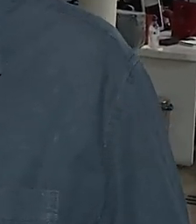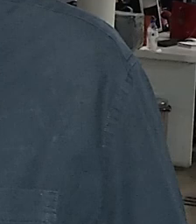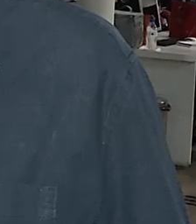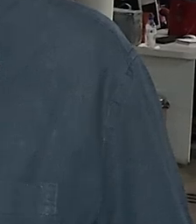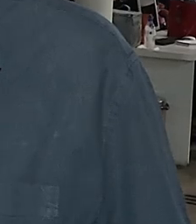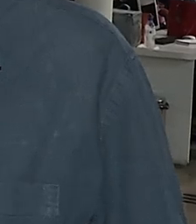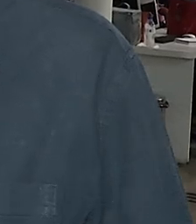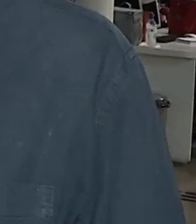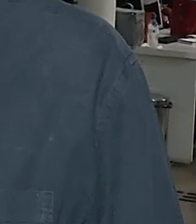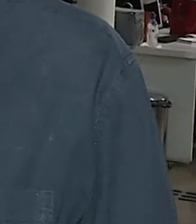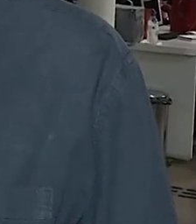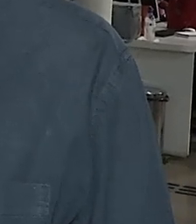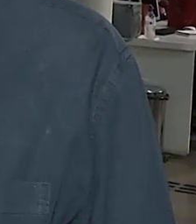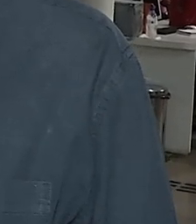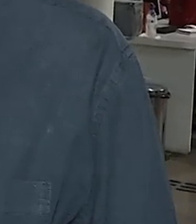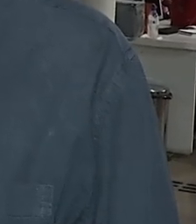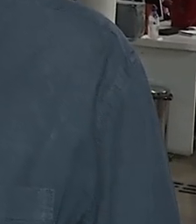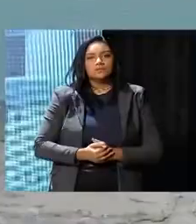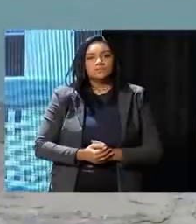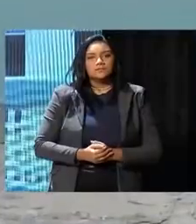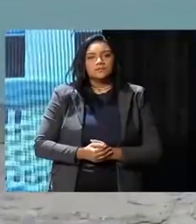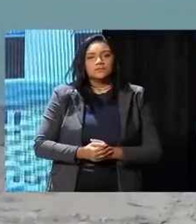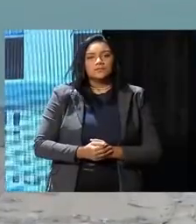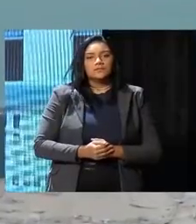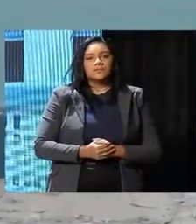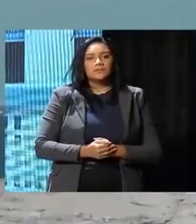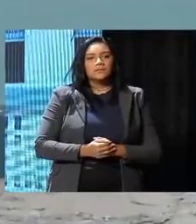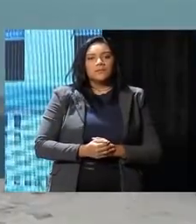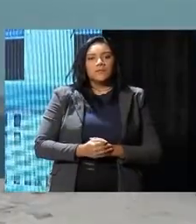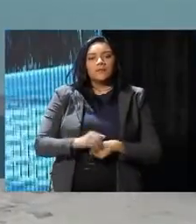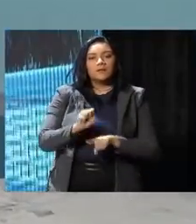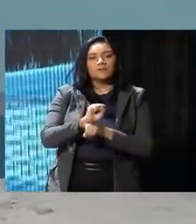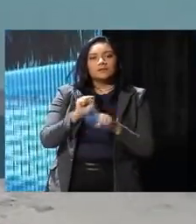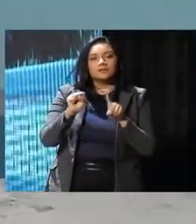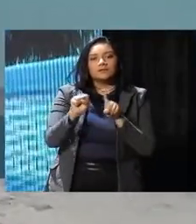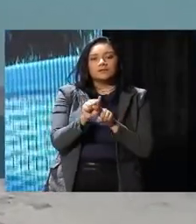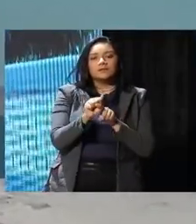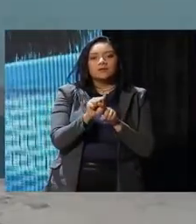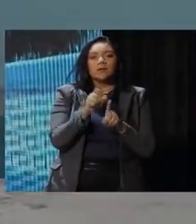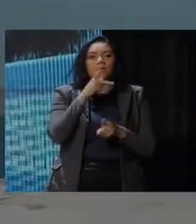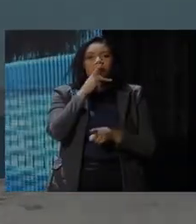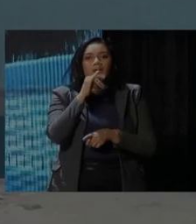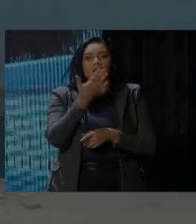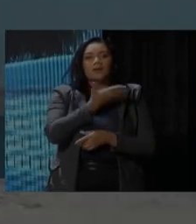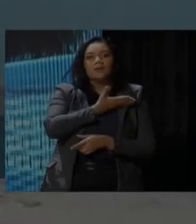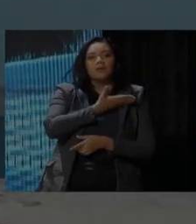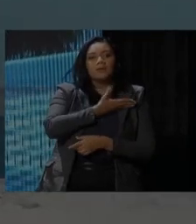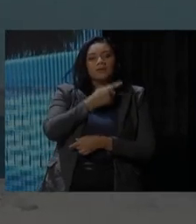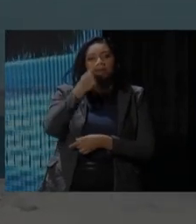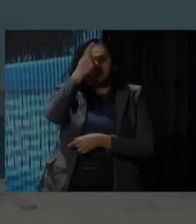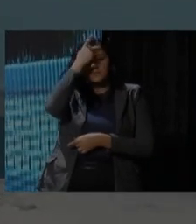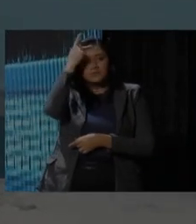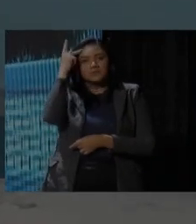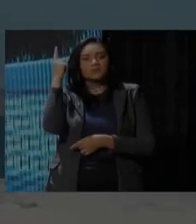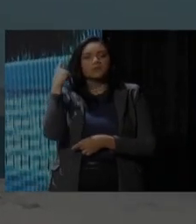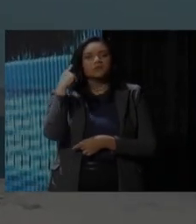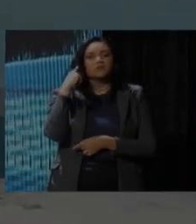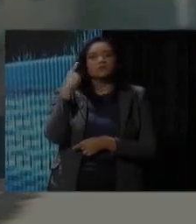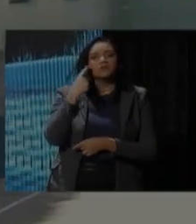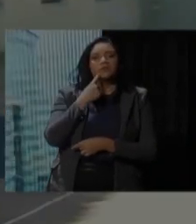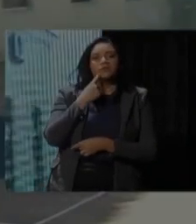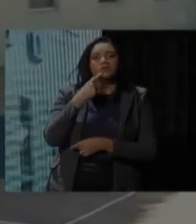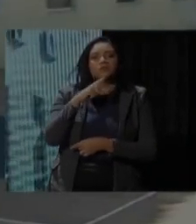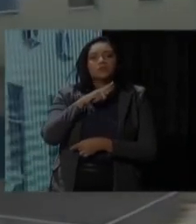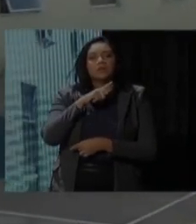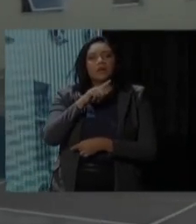a somar e vai trazer um tempeiro bem bacana ao evento entre as outras categorias estão organização não governamental